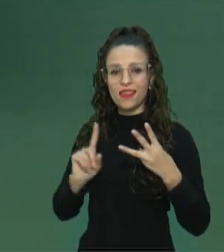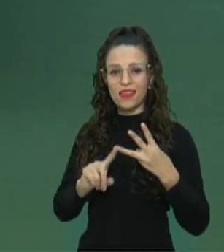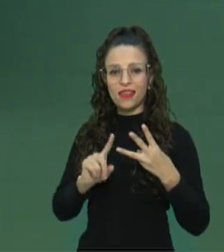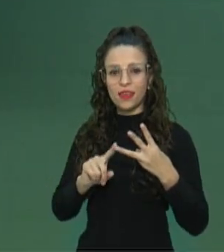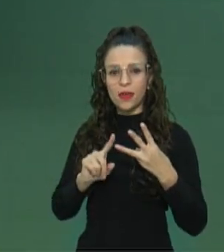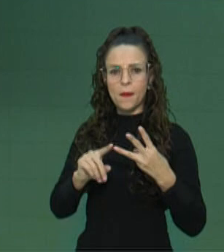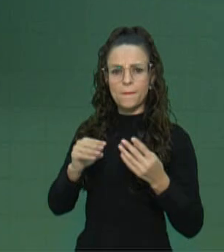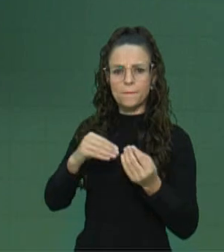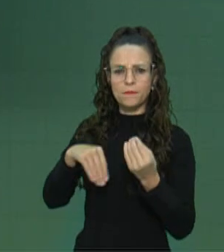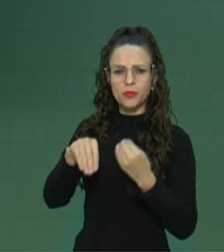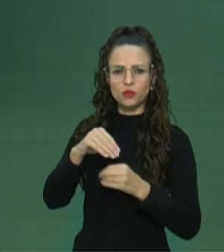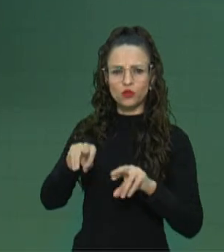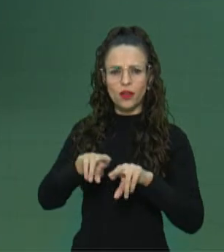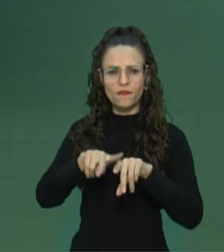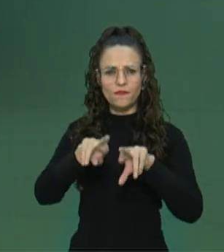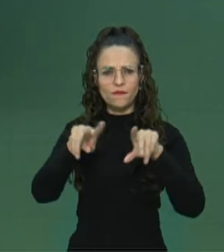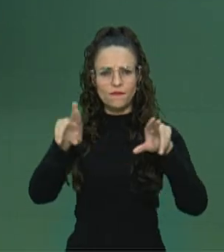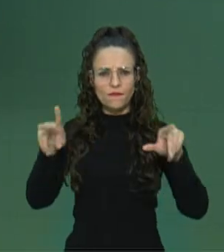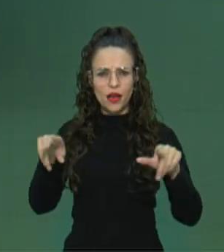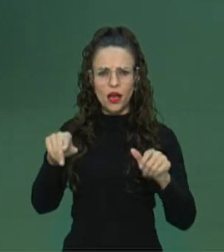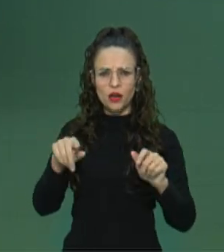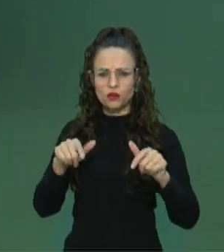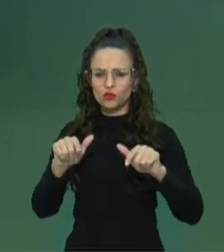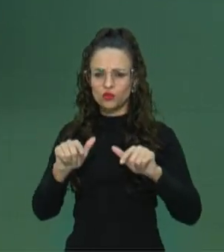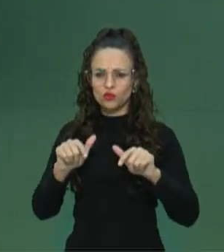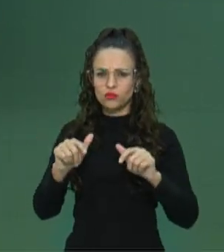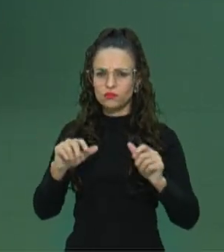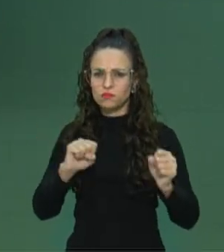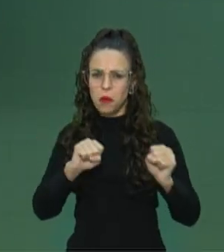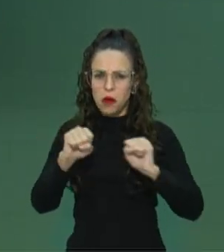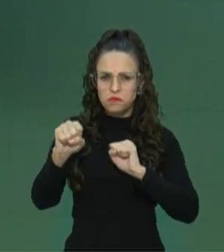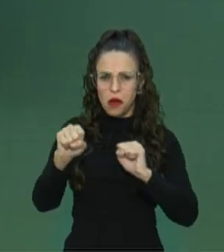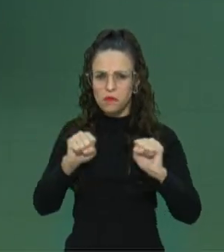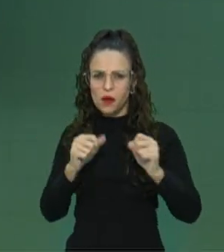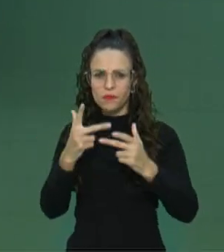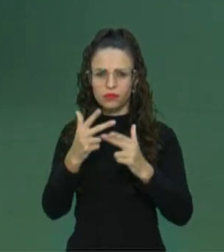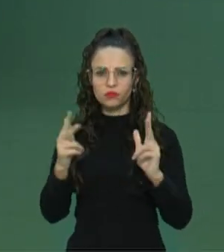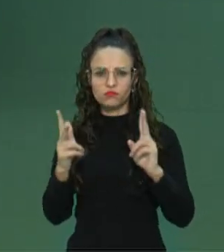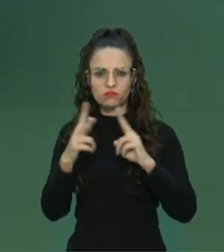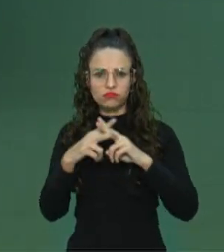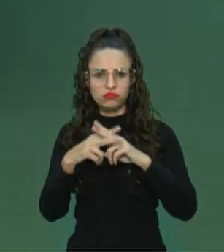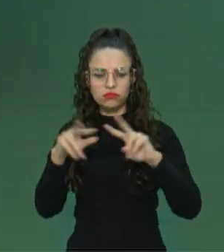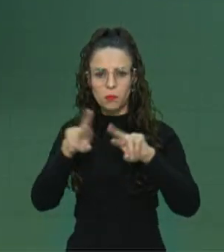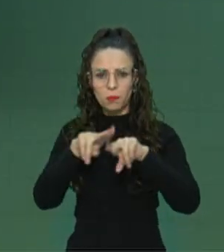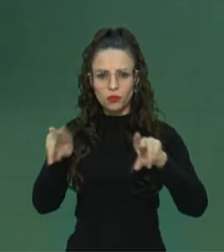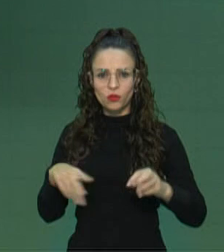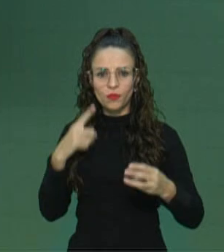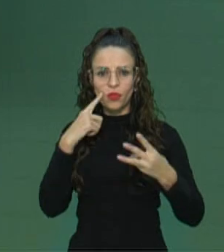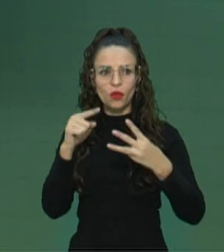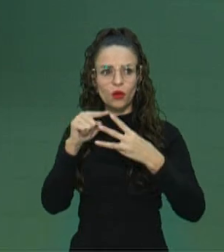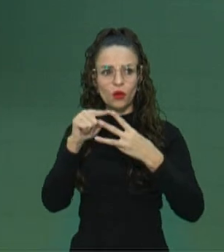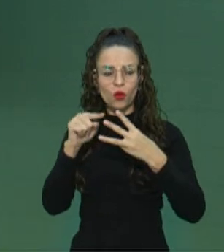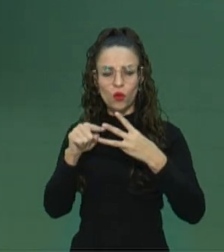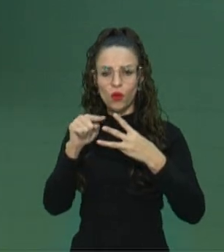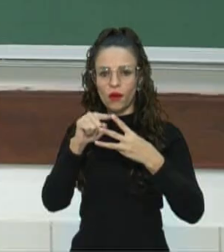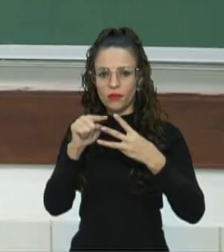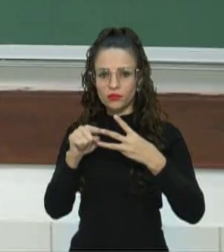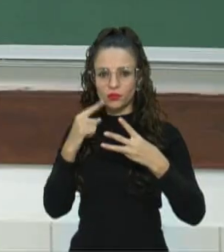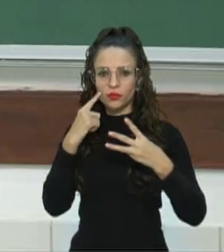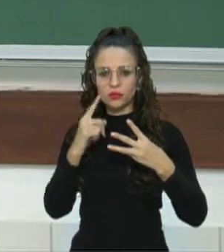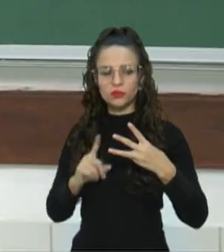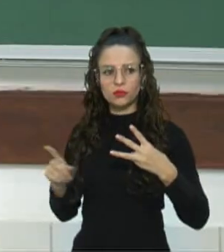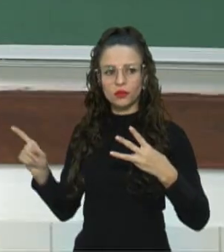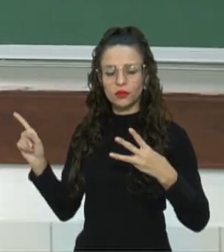mistura vários estilos de lutas. Então são vários estilos de lutas que podem ser utilizados para esta modalidade. E nas duas primeiras aqui são duas